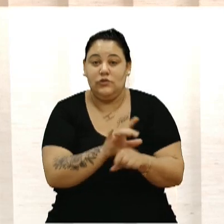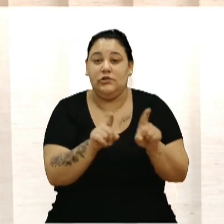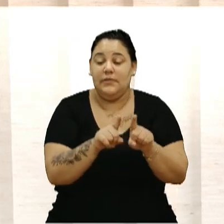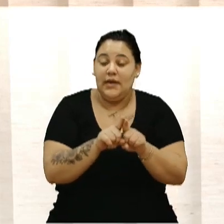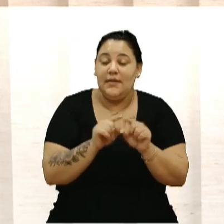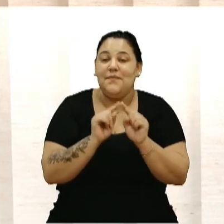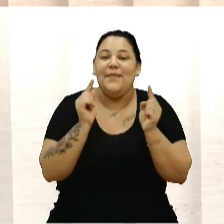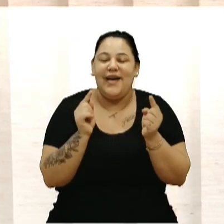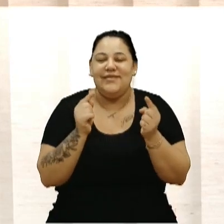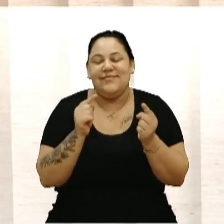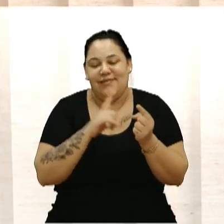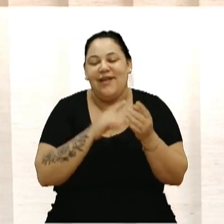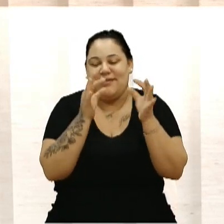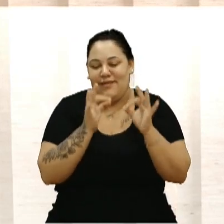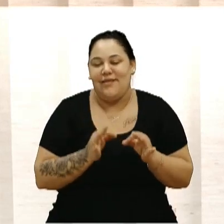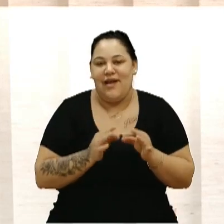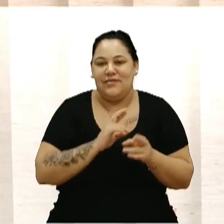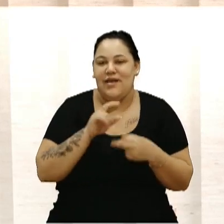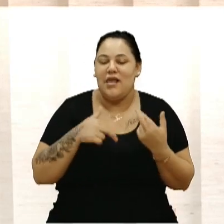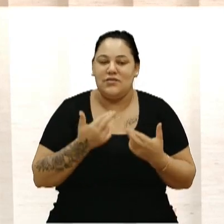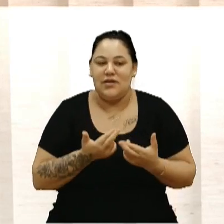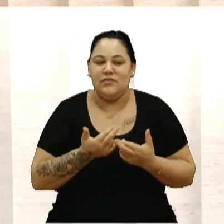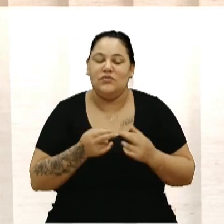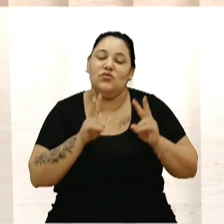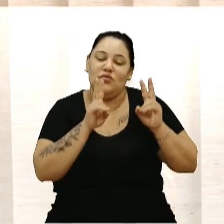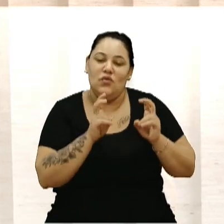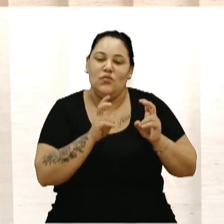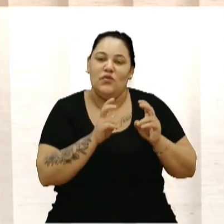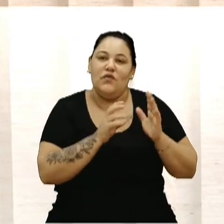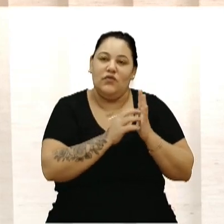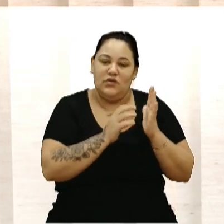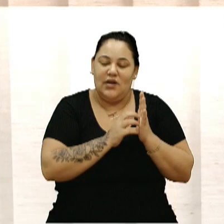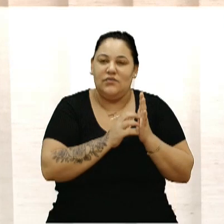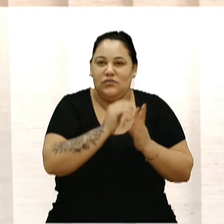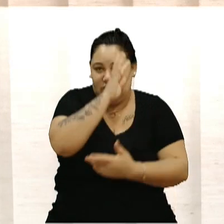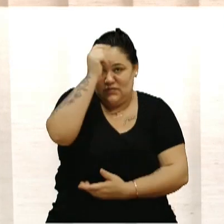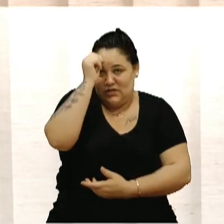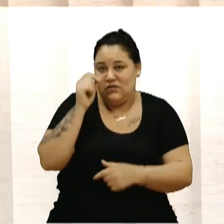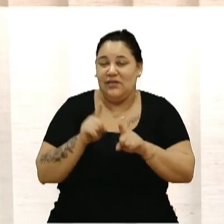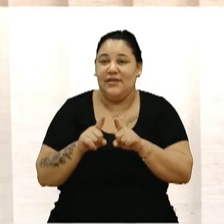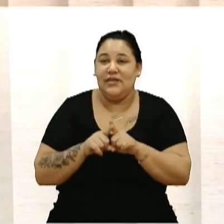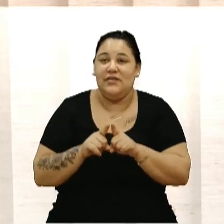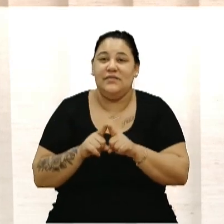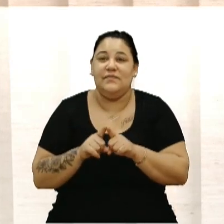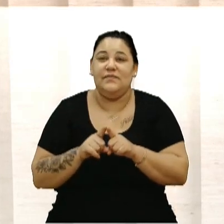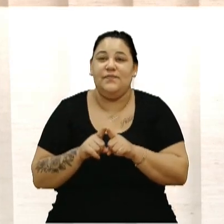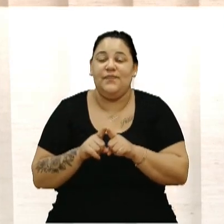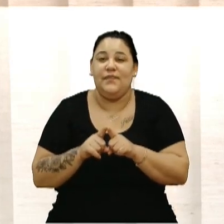toda, mas tem questões específicas de servidores municipais. Nós temos questões